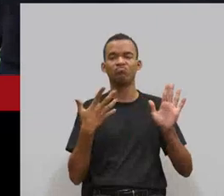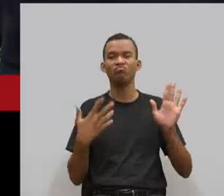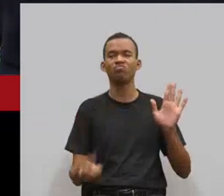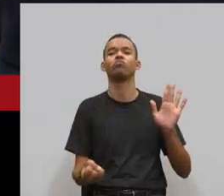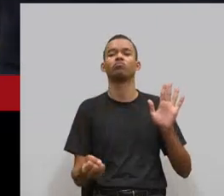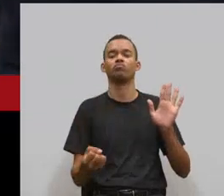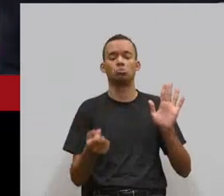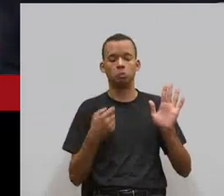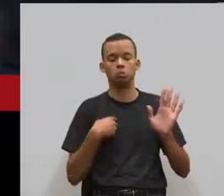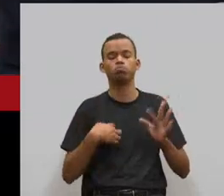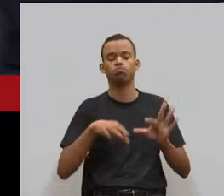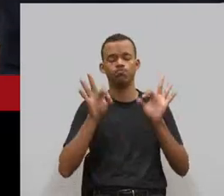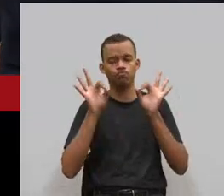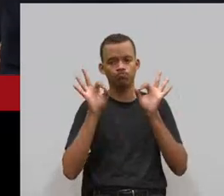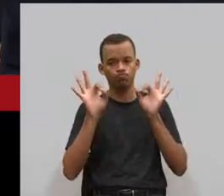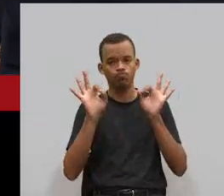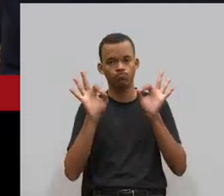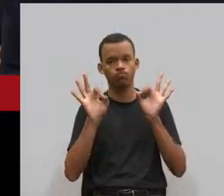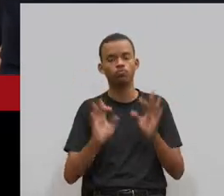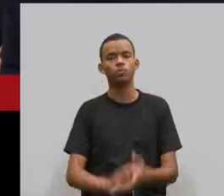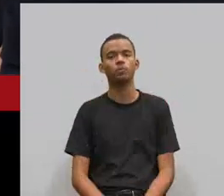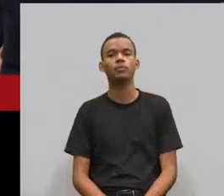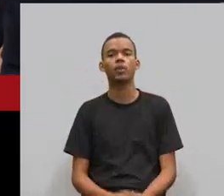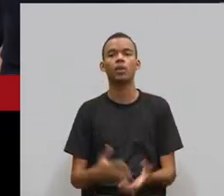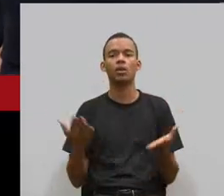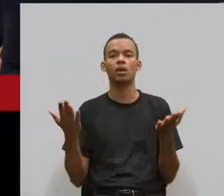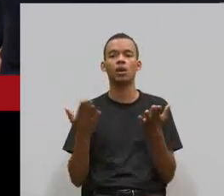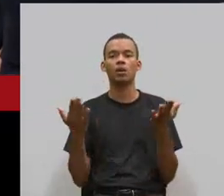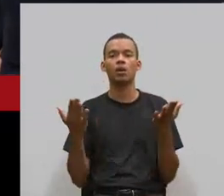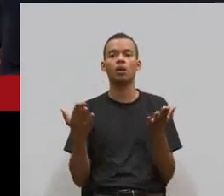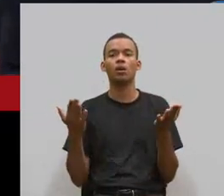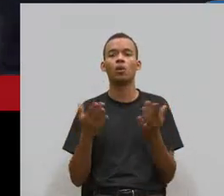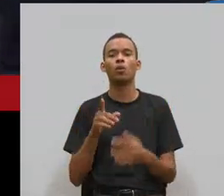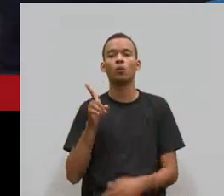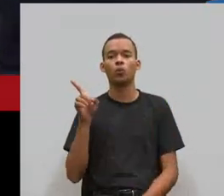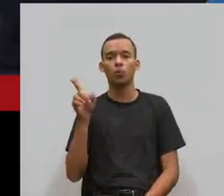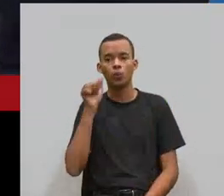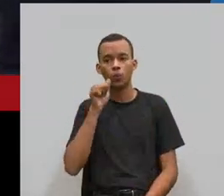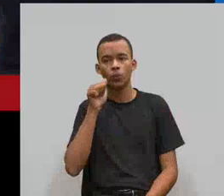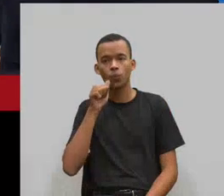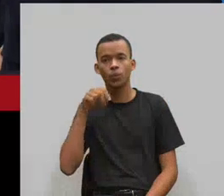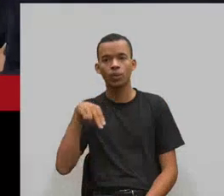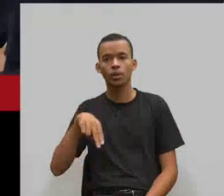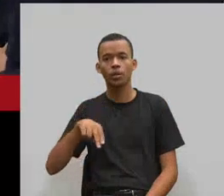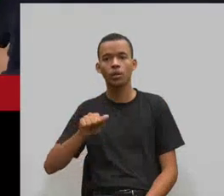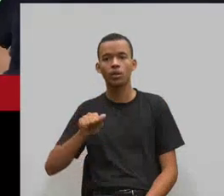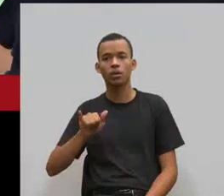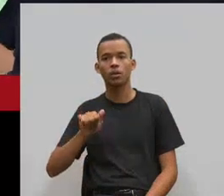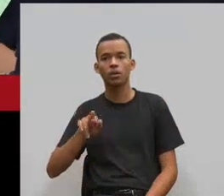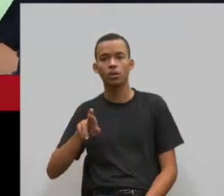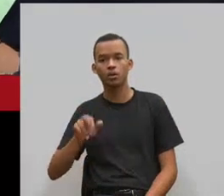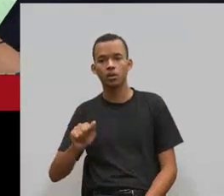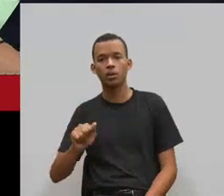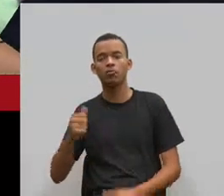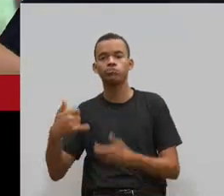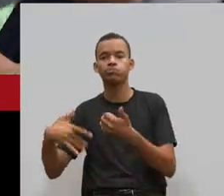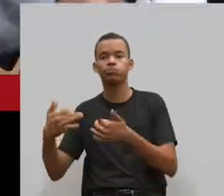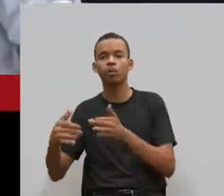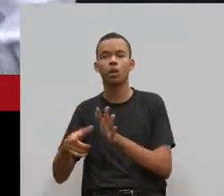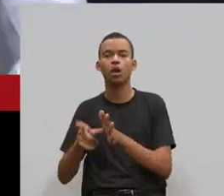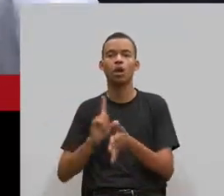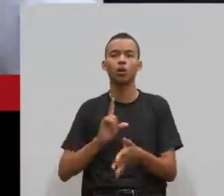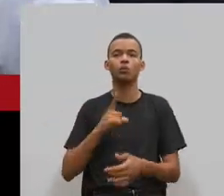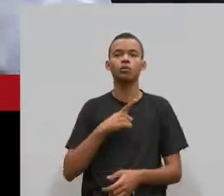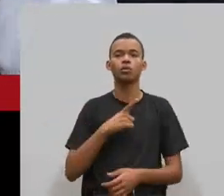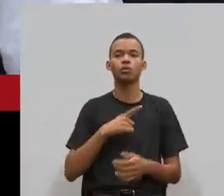a deputada Naiara para as considerações finais Vamos ler aqui dois requerimentos que chegaram excelentíssimo senhor presidente da Comissão de